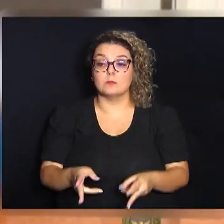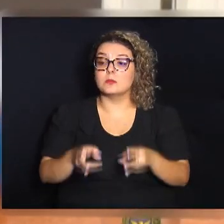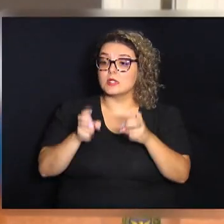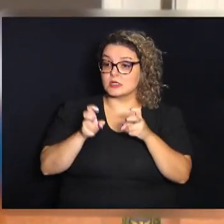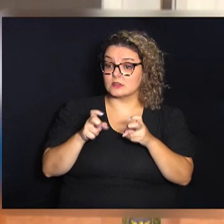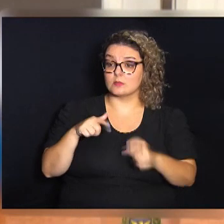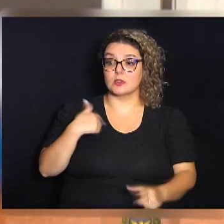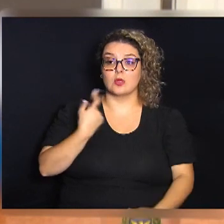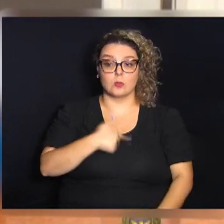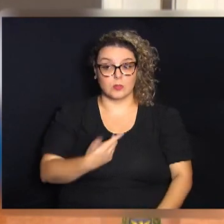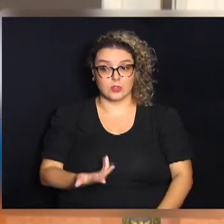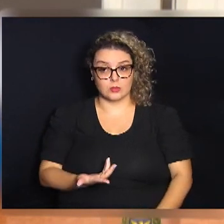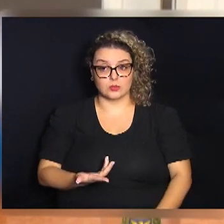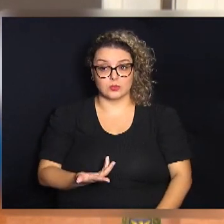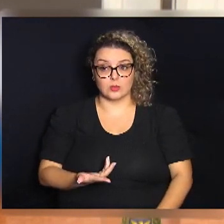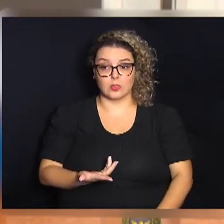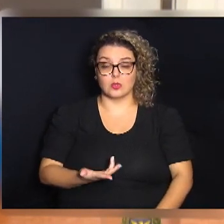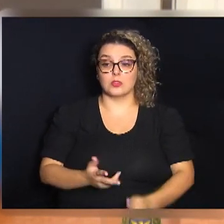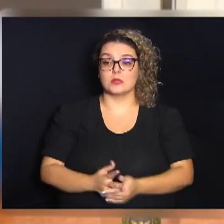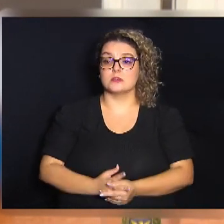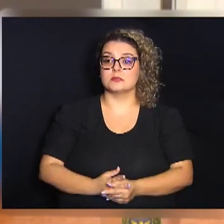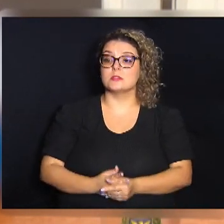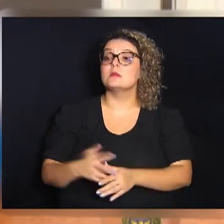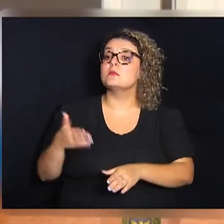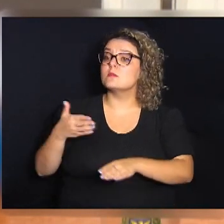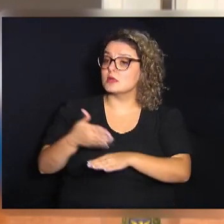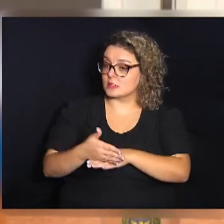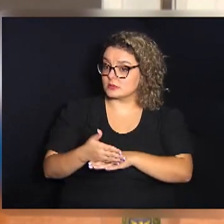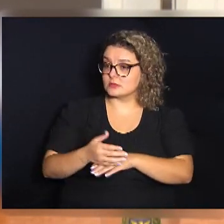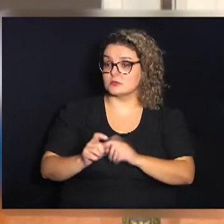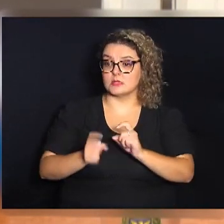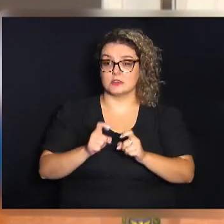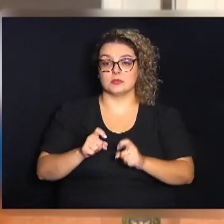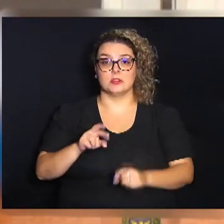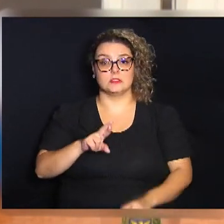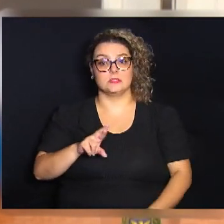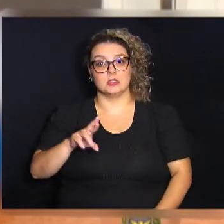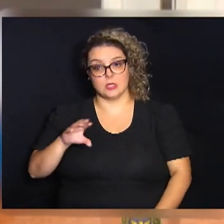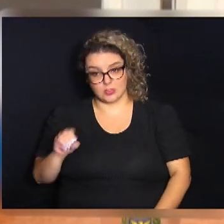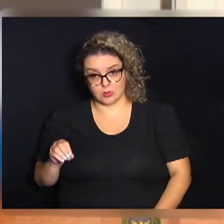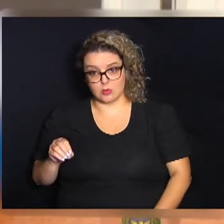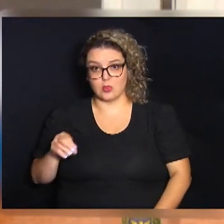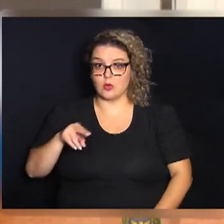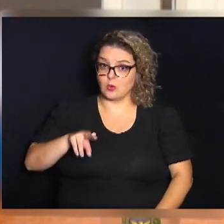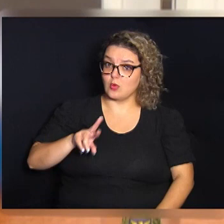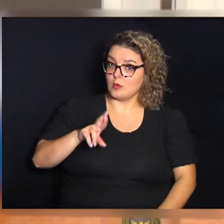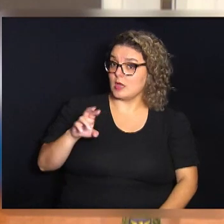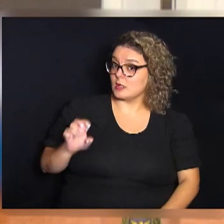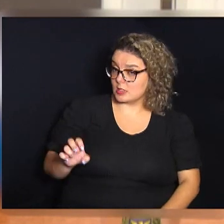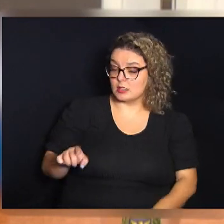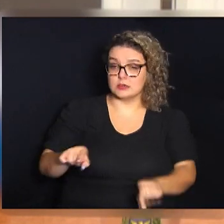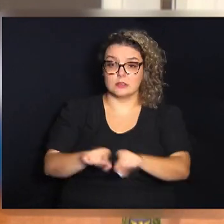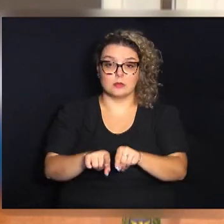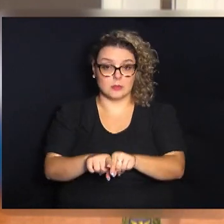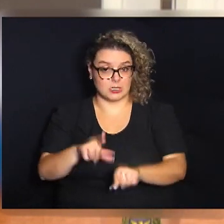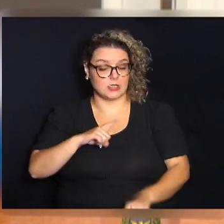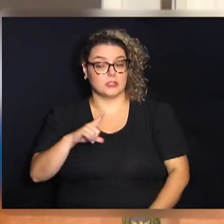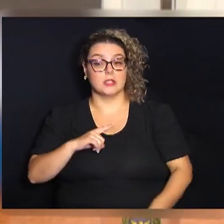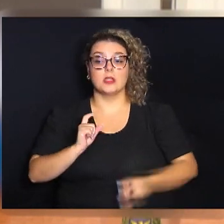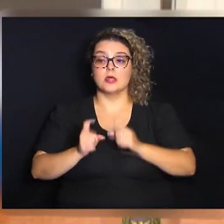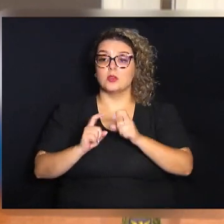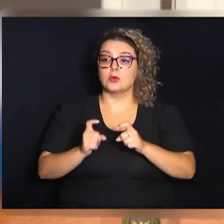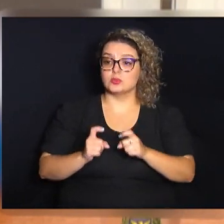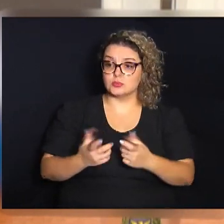a gente, além de participar das sessões ordinárias ou extraordinárias, também tem as sessões, né,